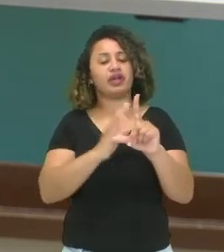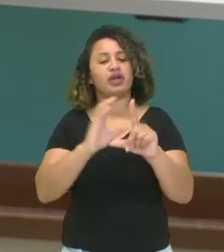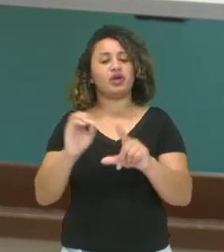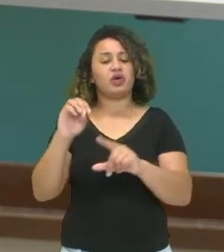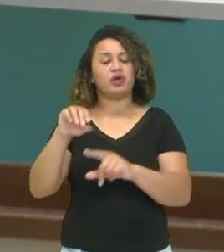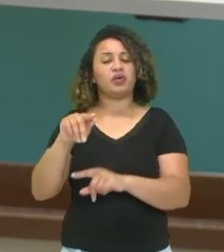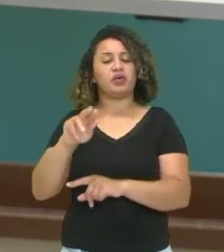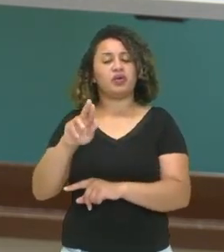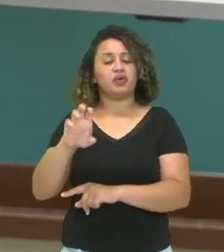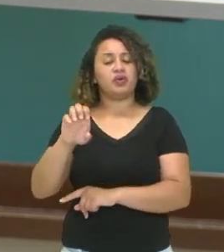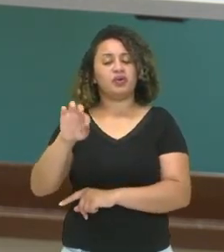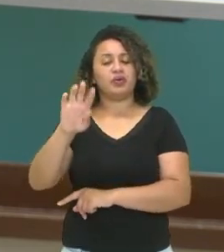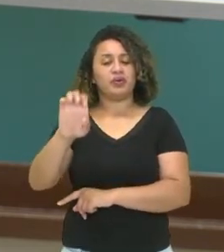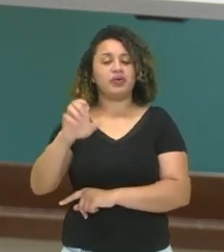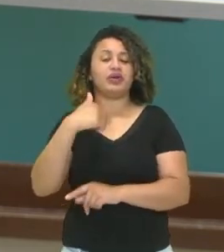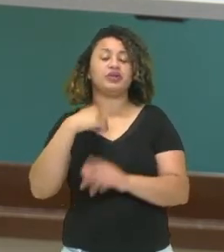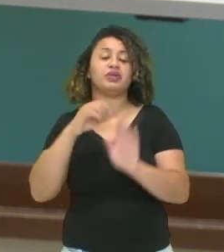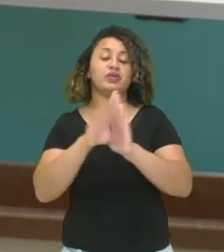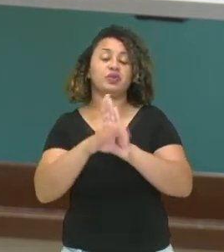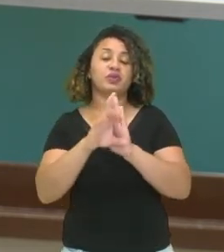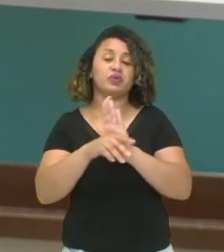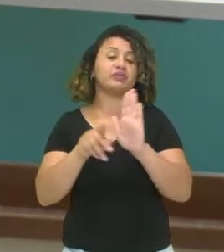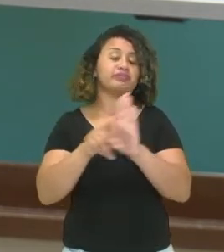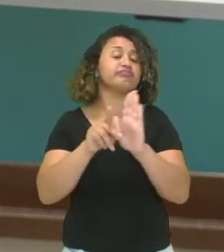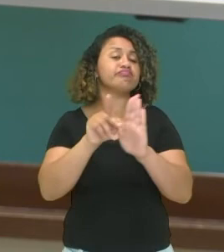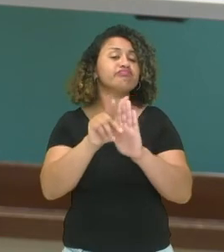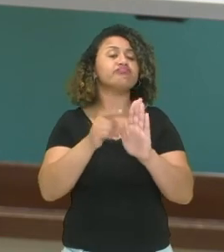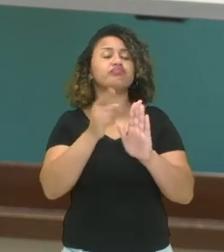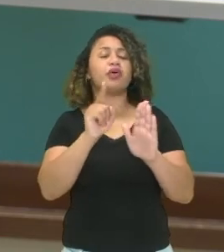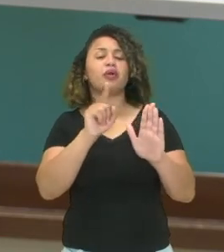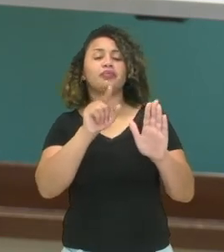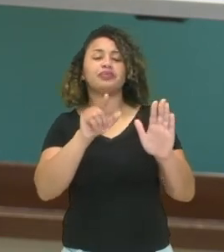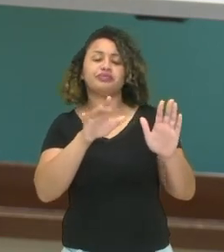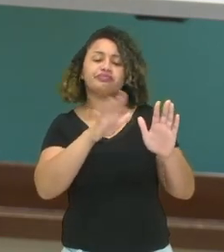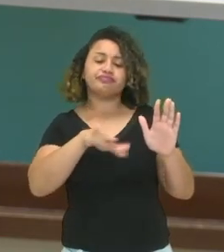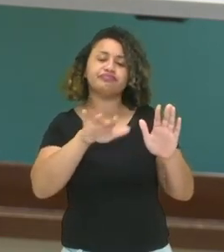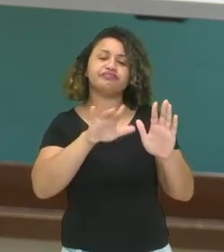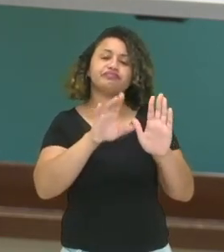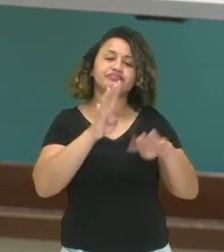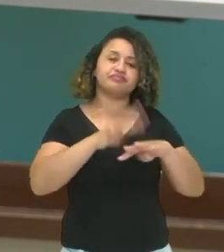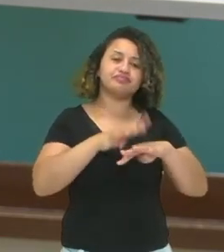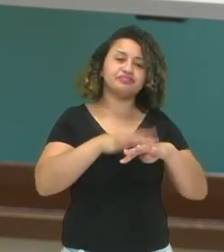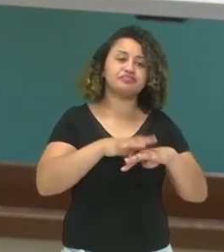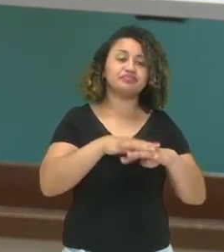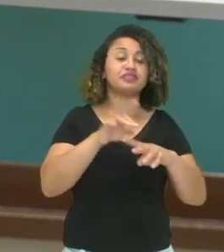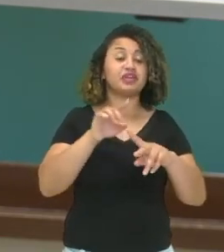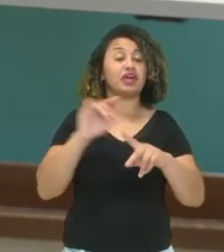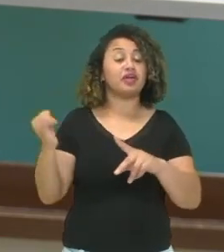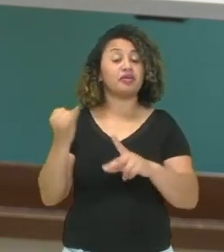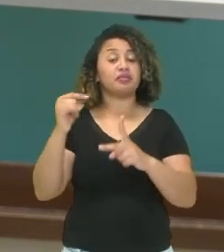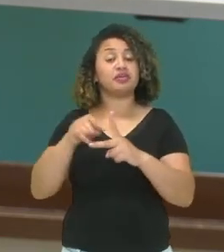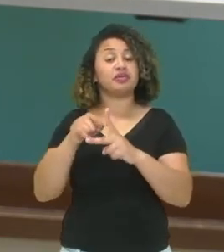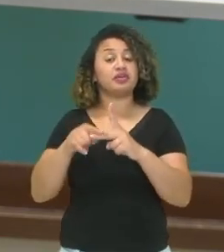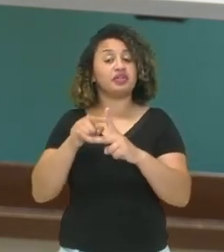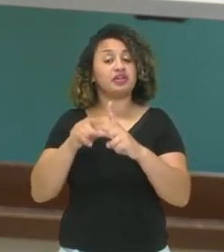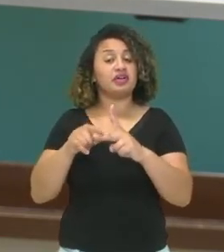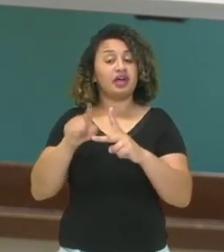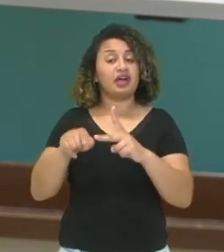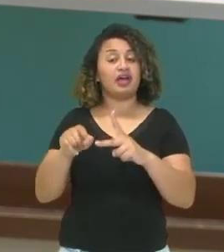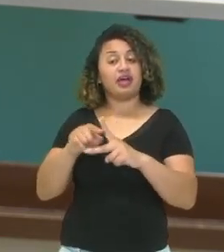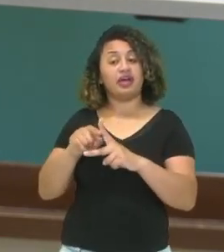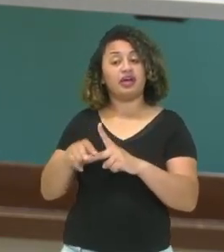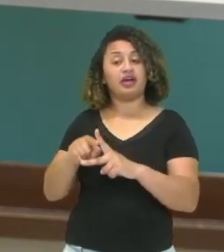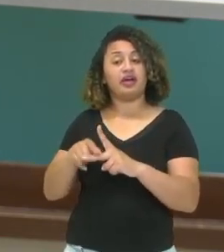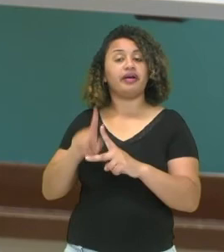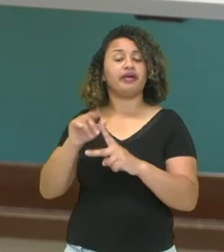do conceito lá de trigonometria, porque são fundamentais, porque esse ângulo aqui, ele vai ser parecido, né? Só